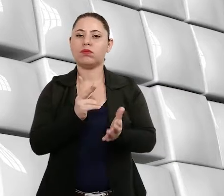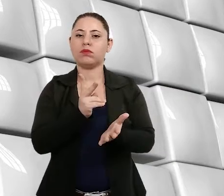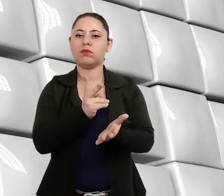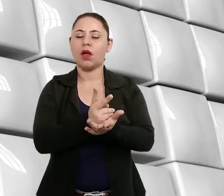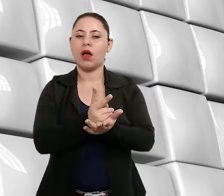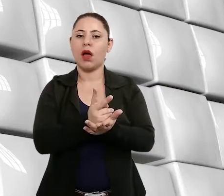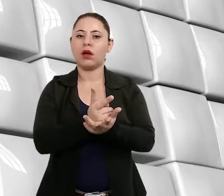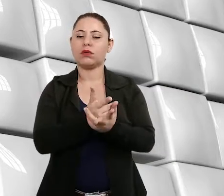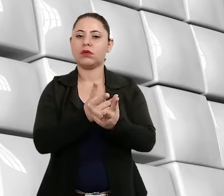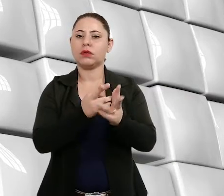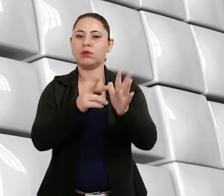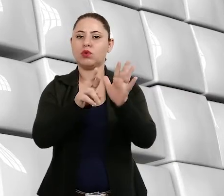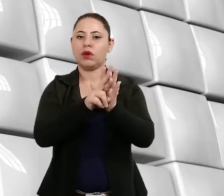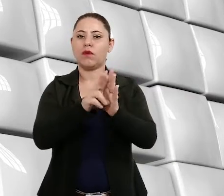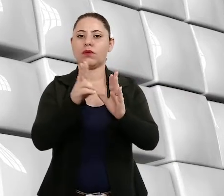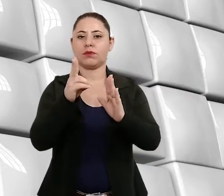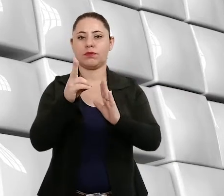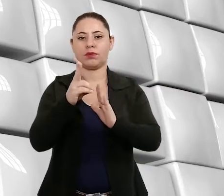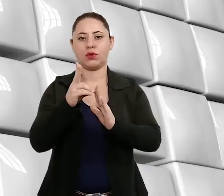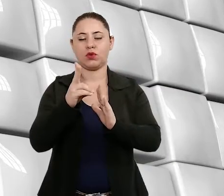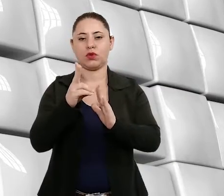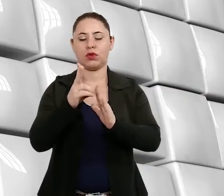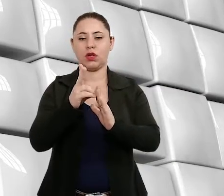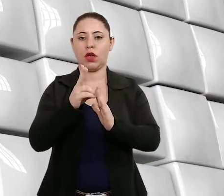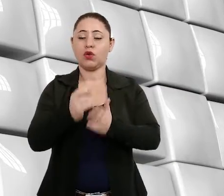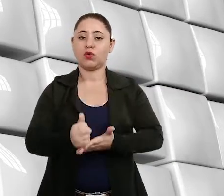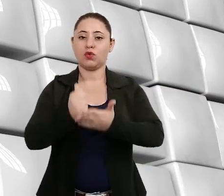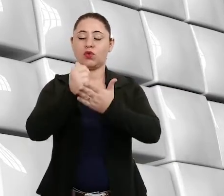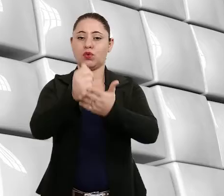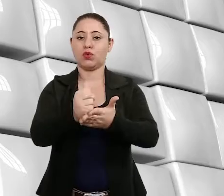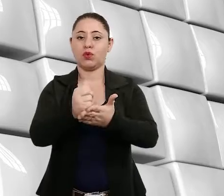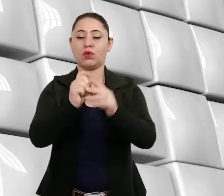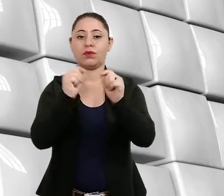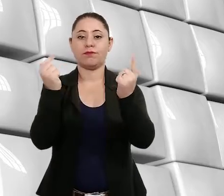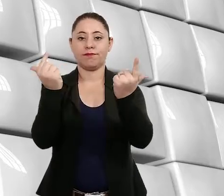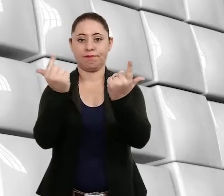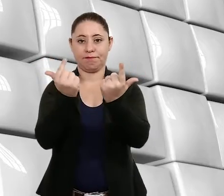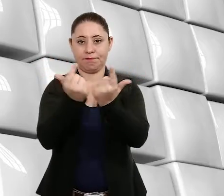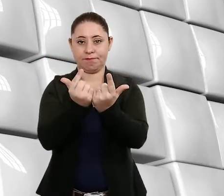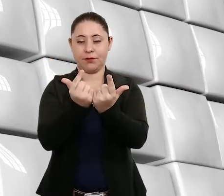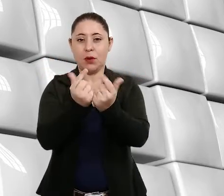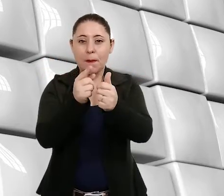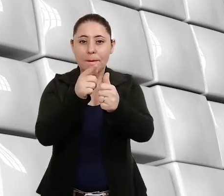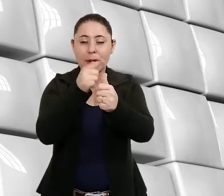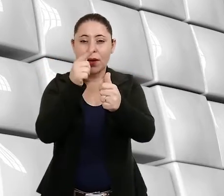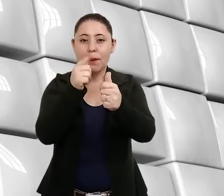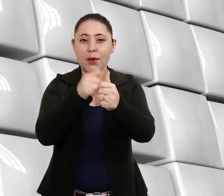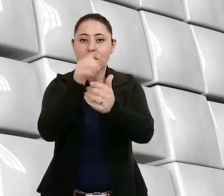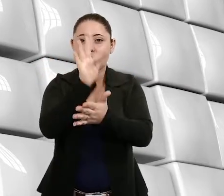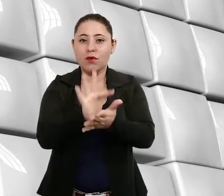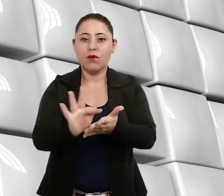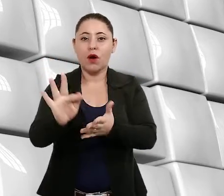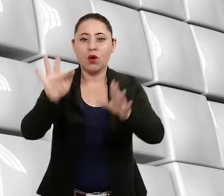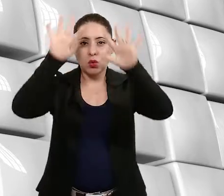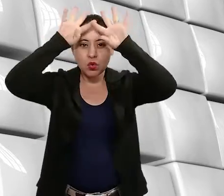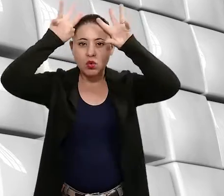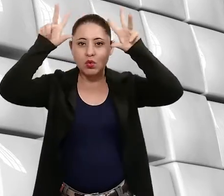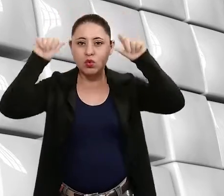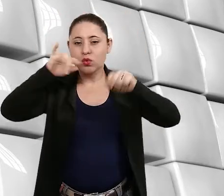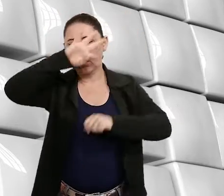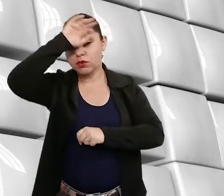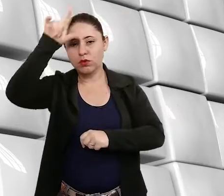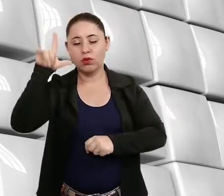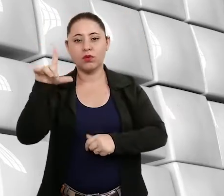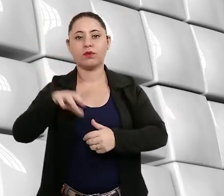Comissão permanente responsável pela população indígena ajudou a promover na Assembleia Legislativa o primeiro Fórum de